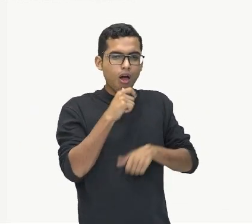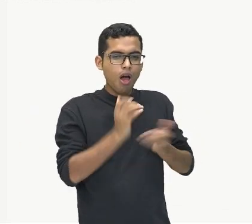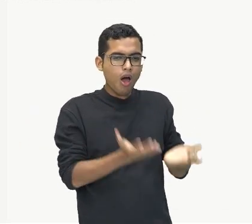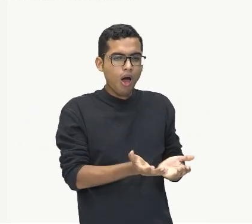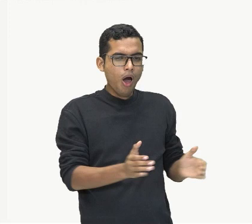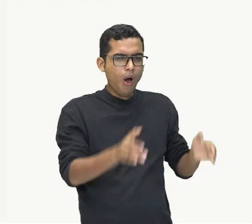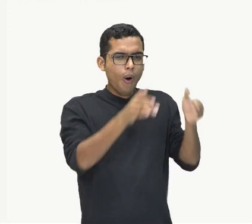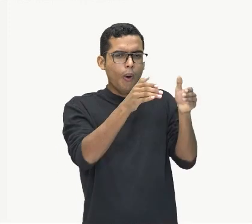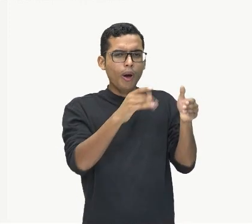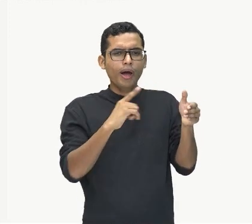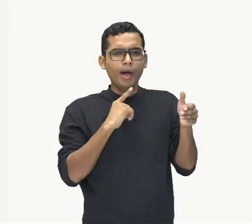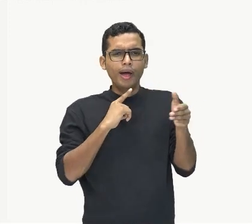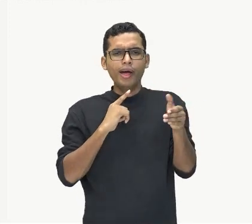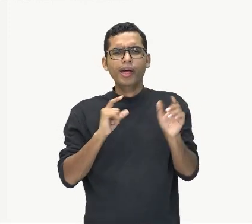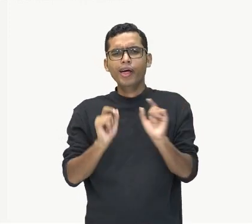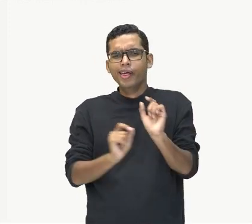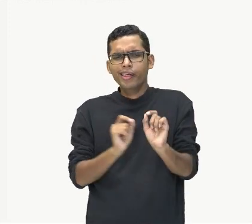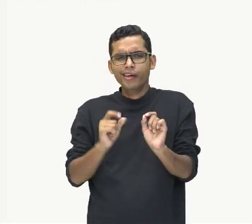sofrem